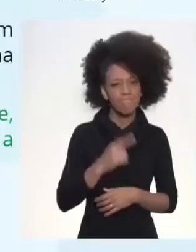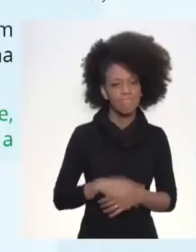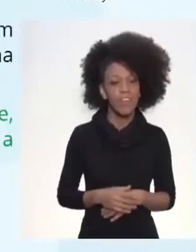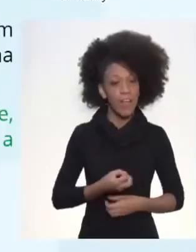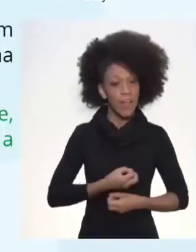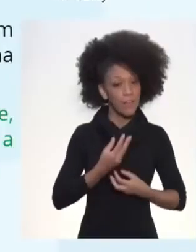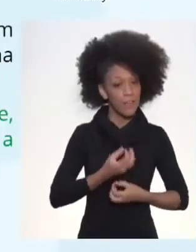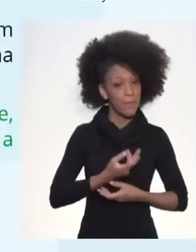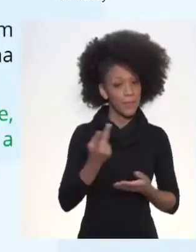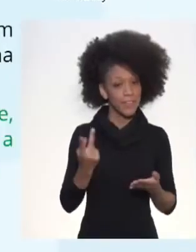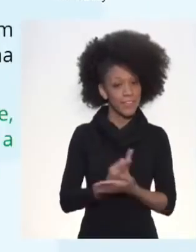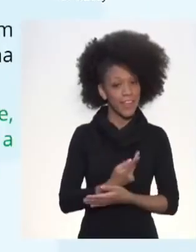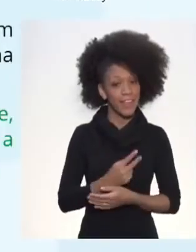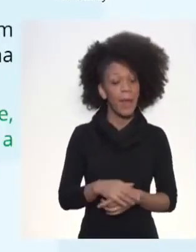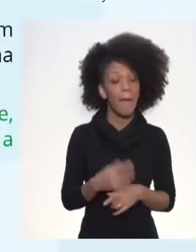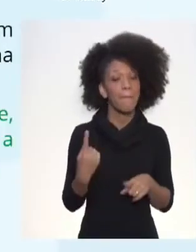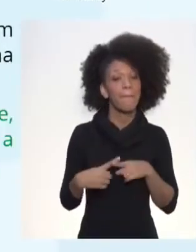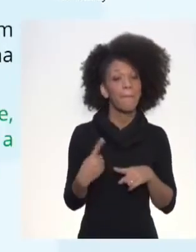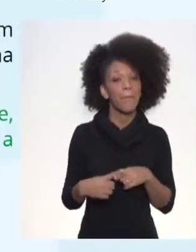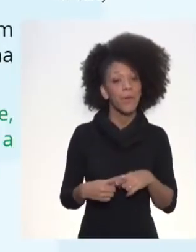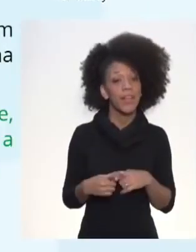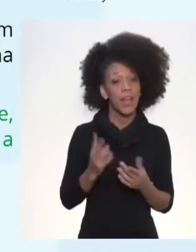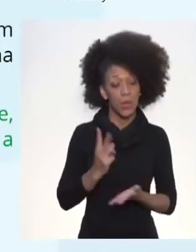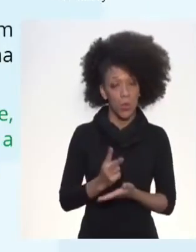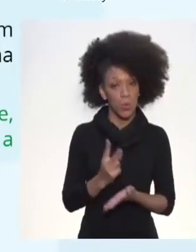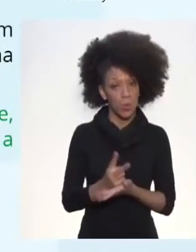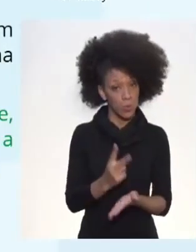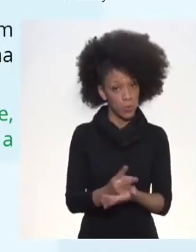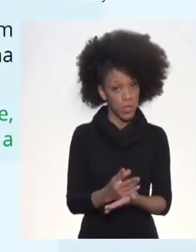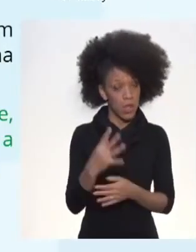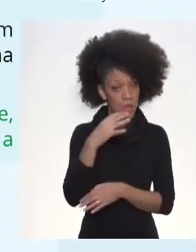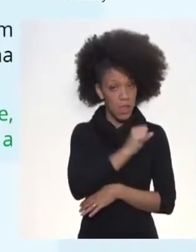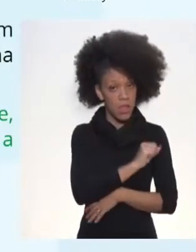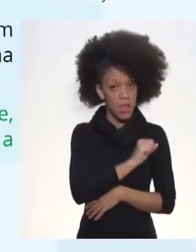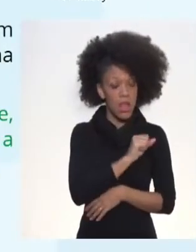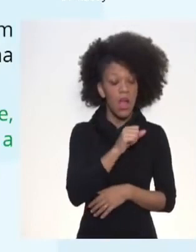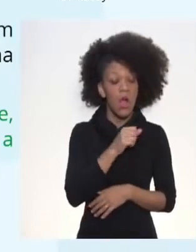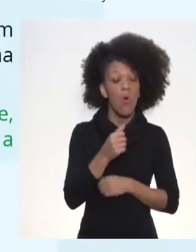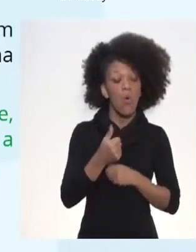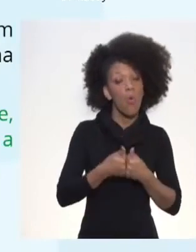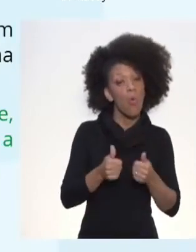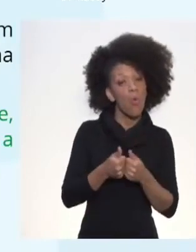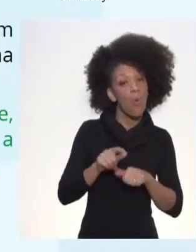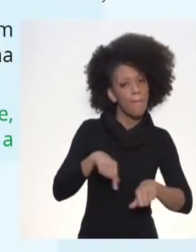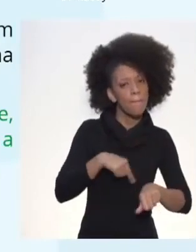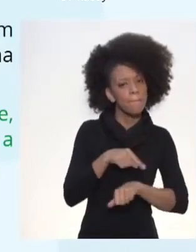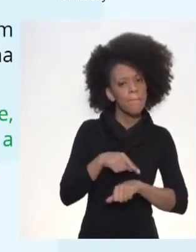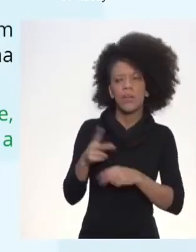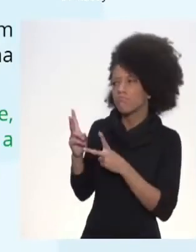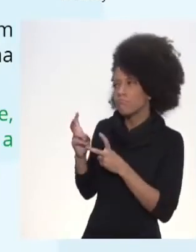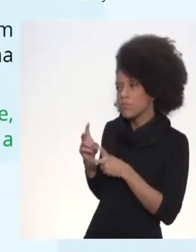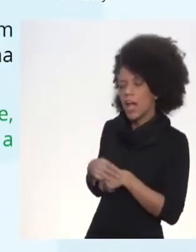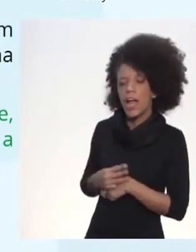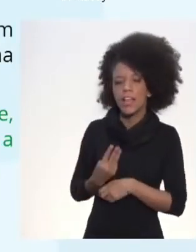informação não está correta, né, Tony? Pois, mantida a velocidade, o ônibus deveria ter percorrido, como o pessoal já percebeu,